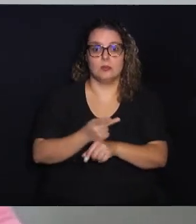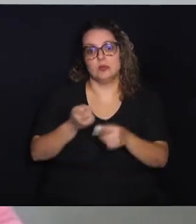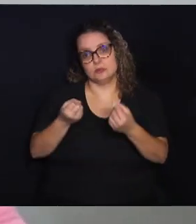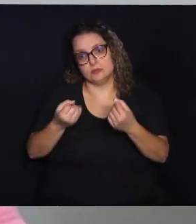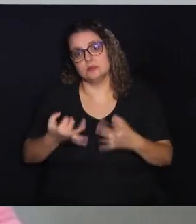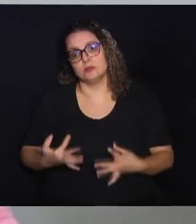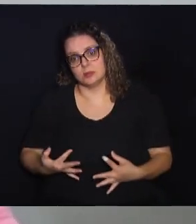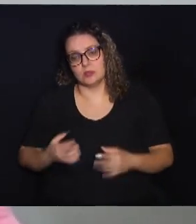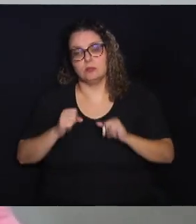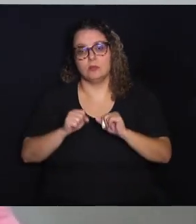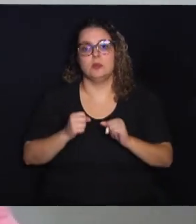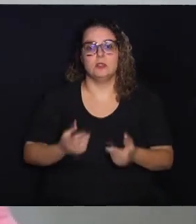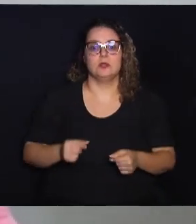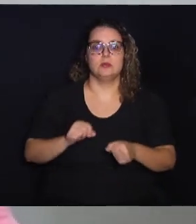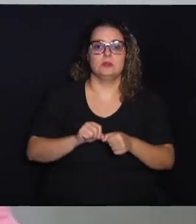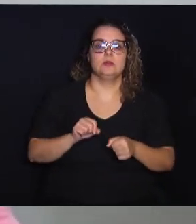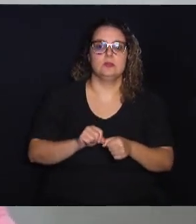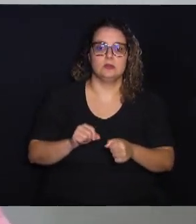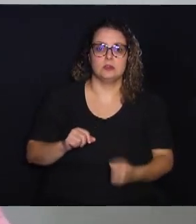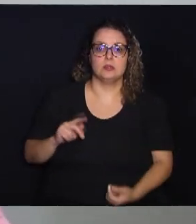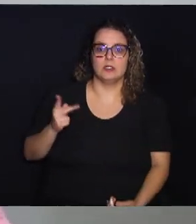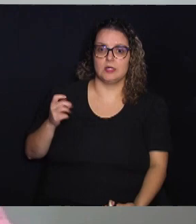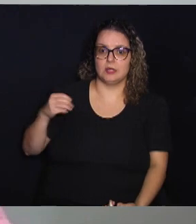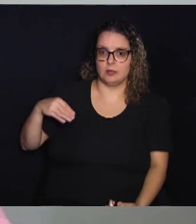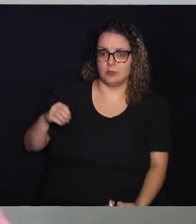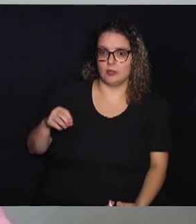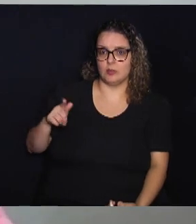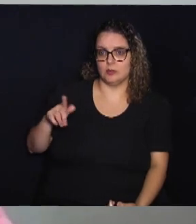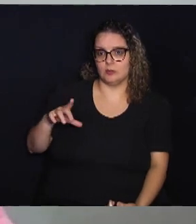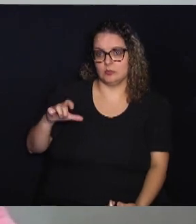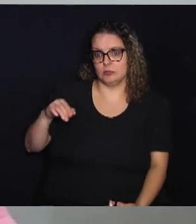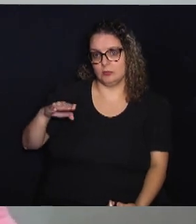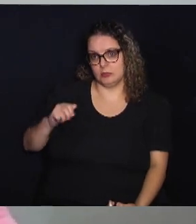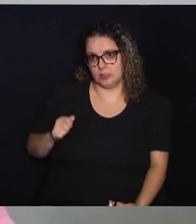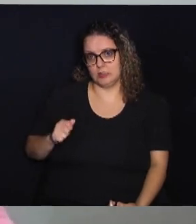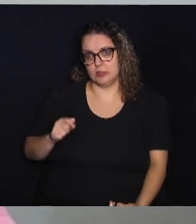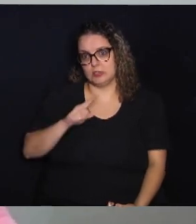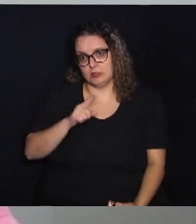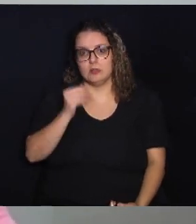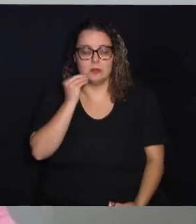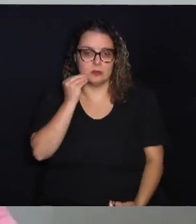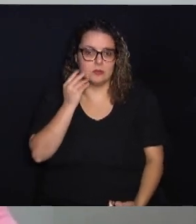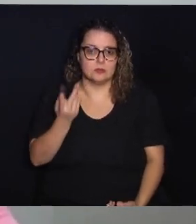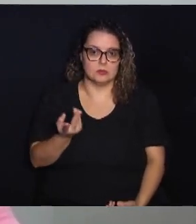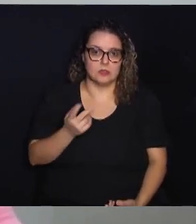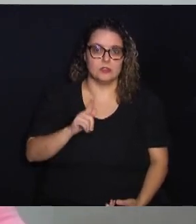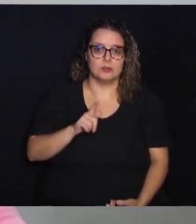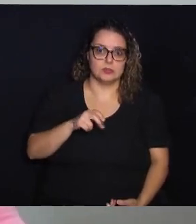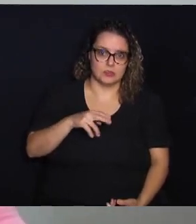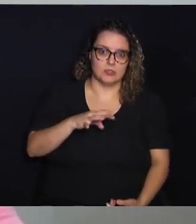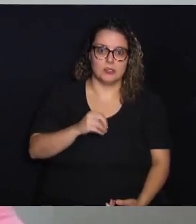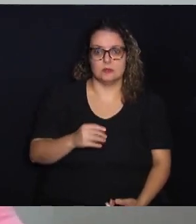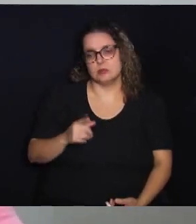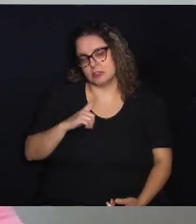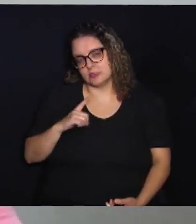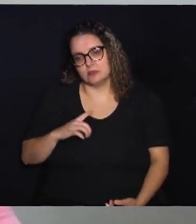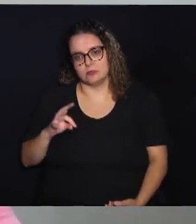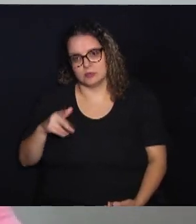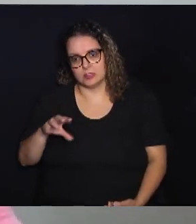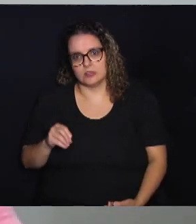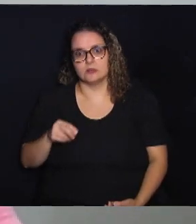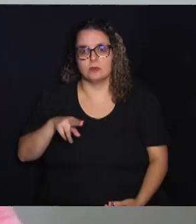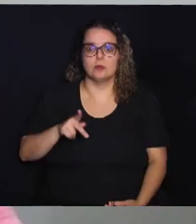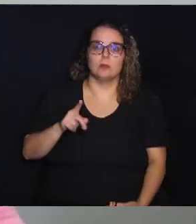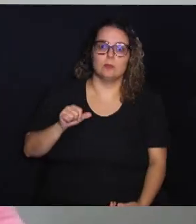eles podem estar fazendo uma eletroforese de hemoglobina, que não é um teste genético, mas pode indicar se o casal tem o traço falciforme, ou fazer um painel